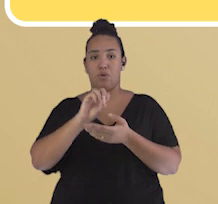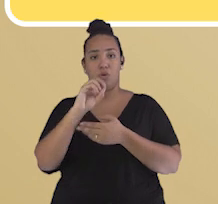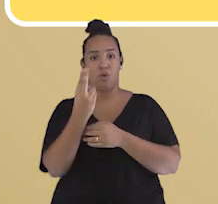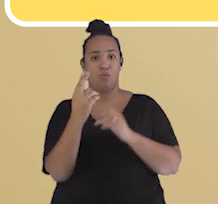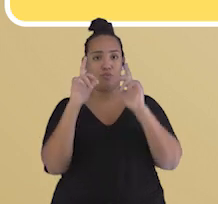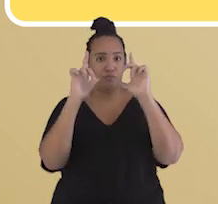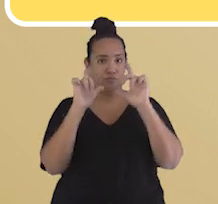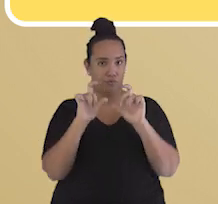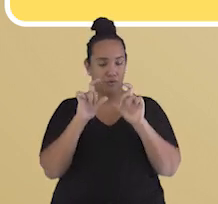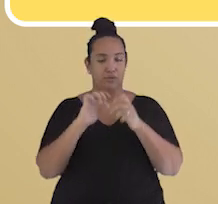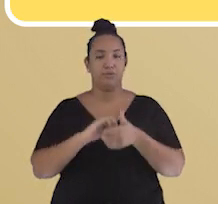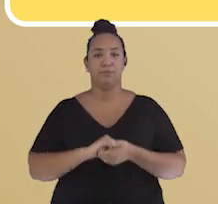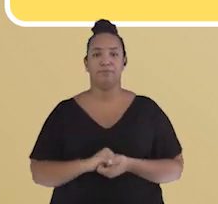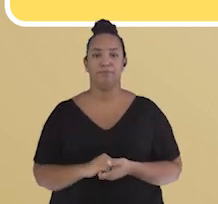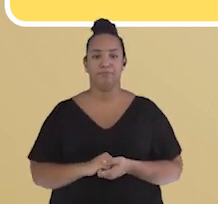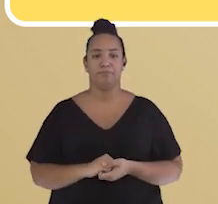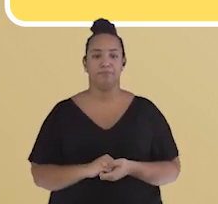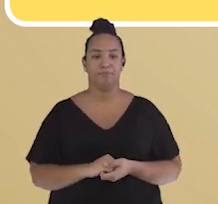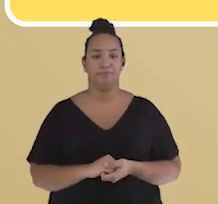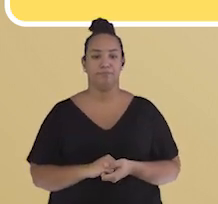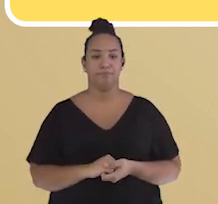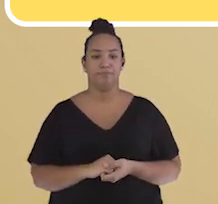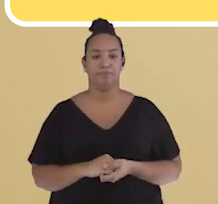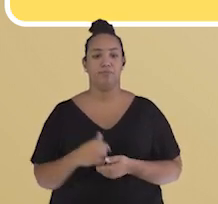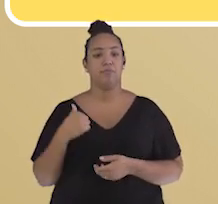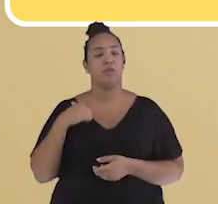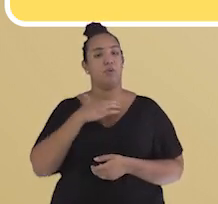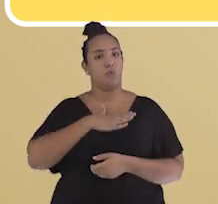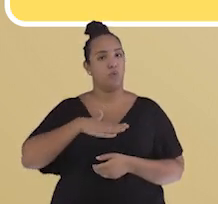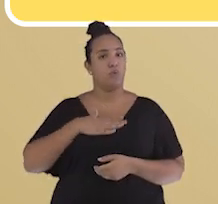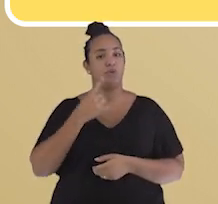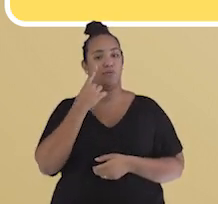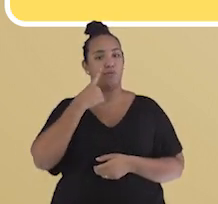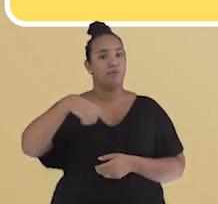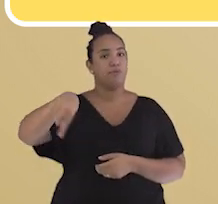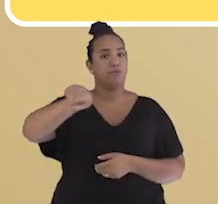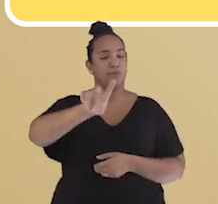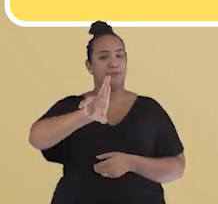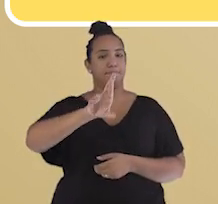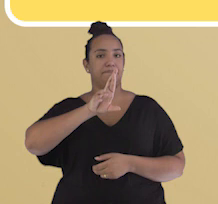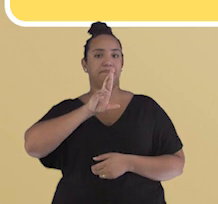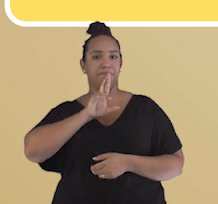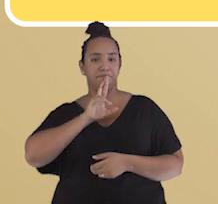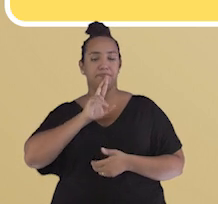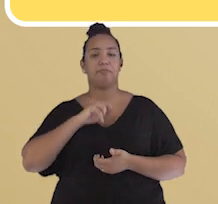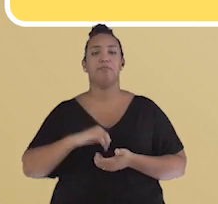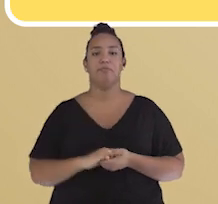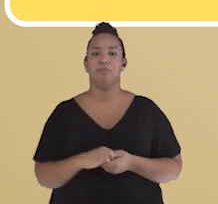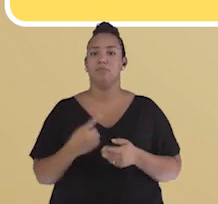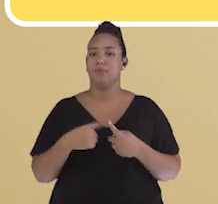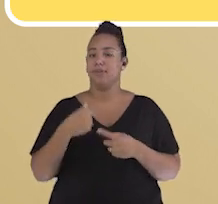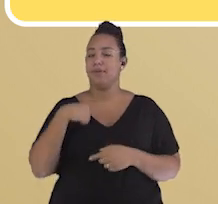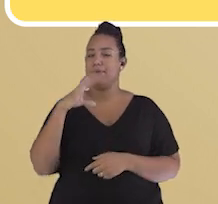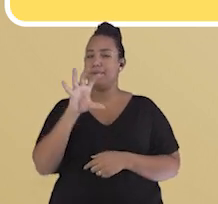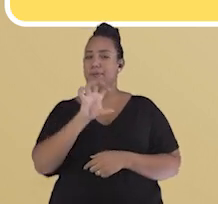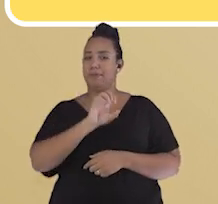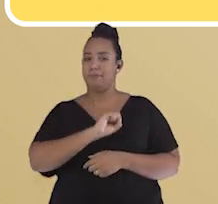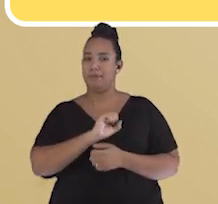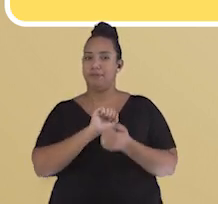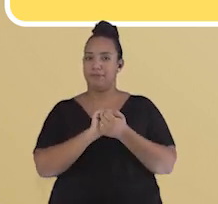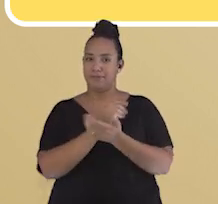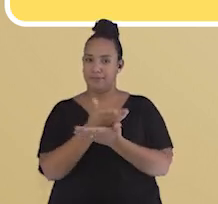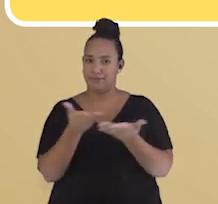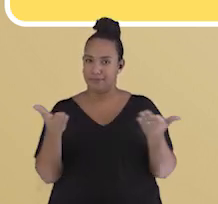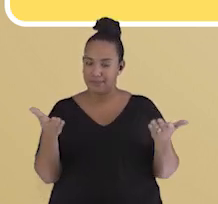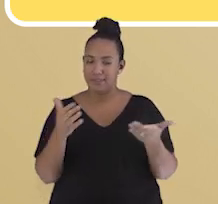ou tirarem foto da atividade. E eu gostaria muito de ver as respostas de vocês, afinal de contas eu amei estar com